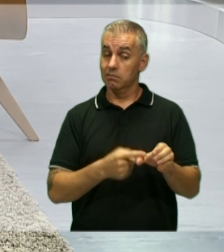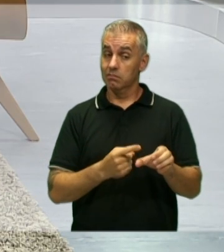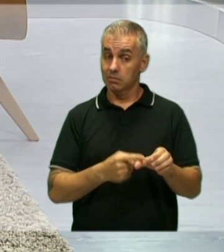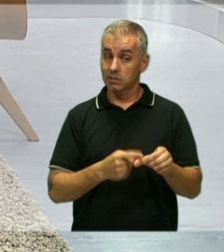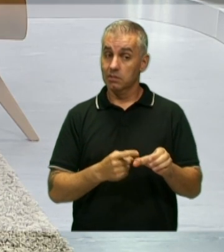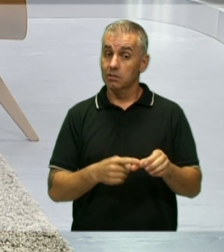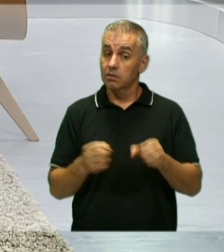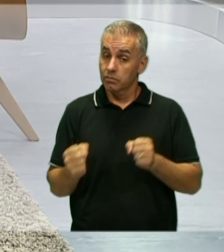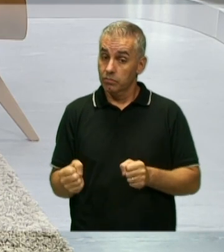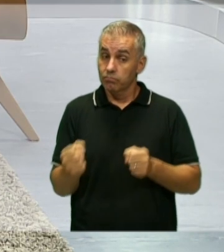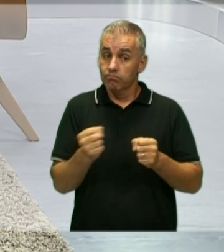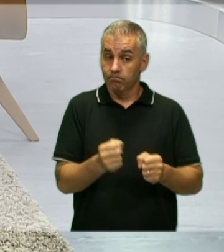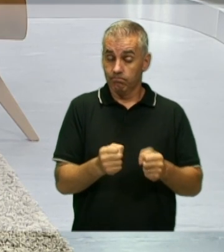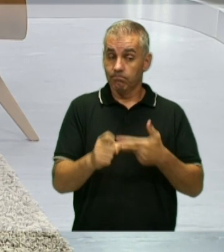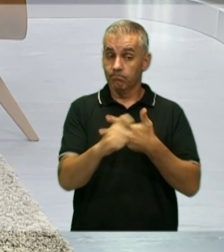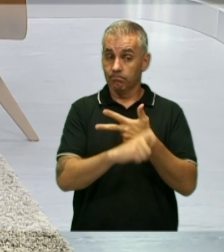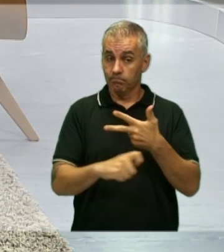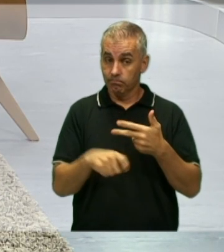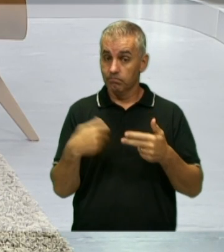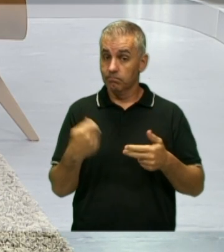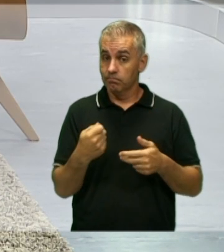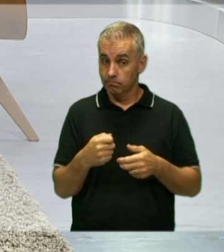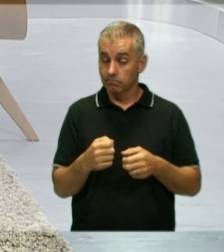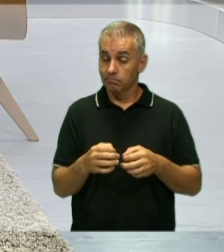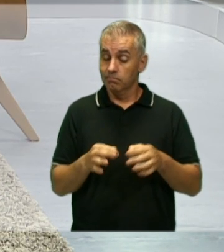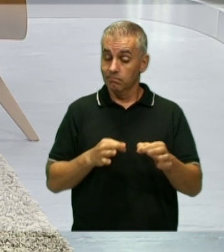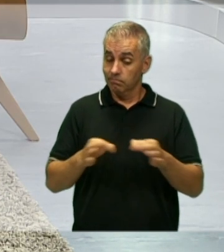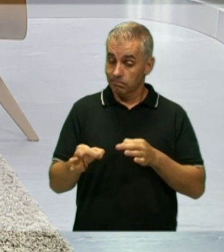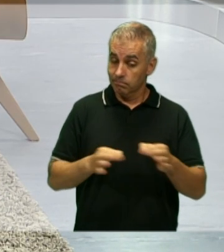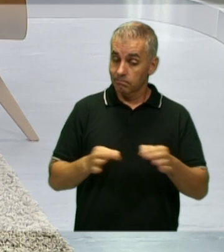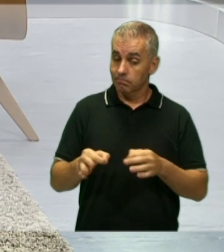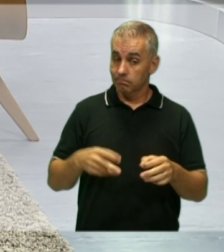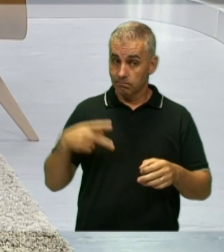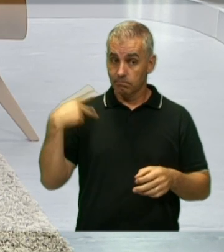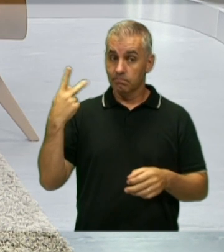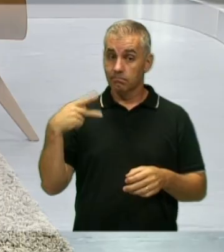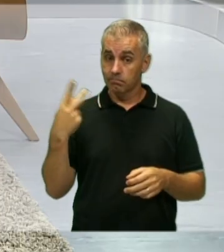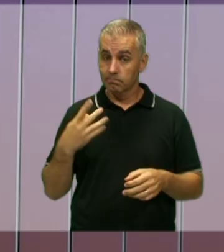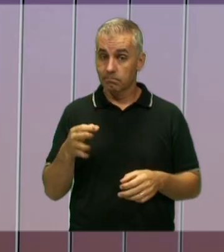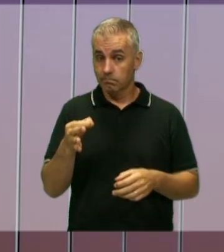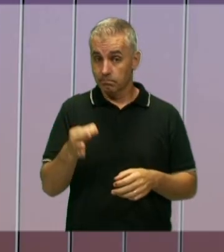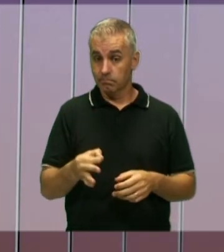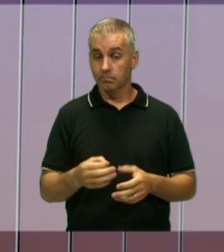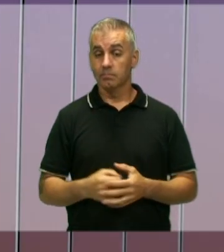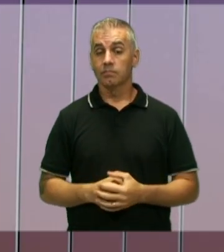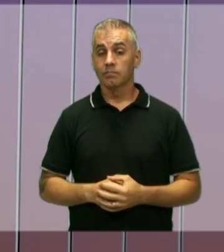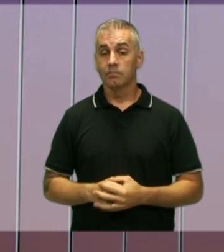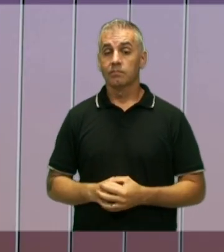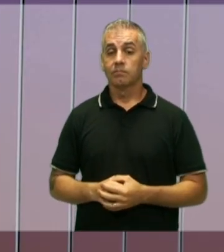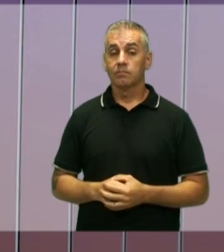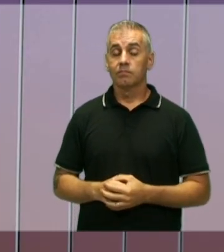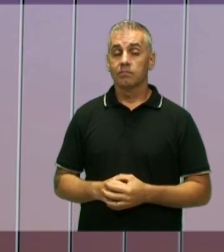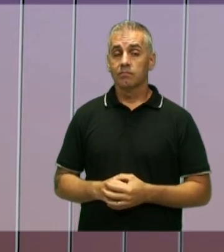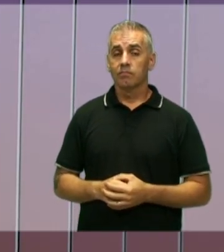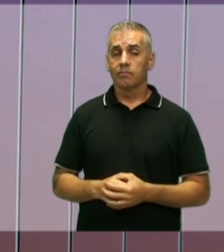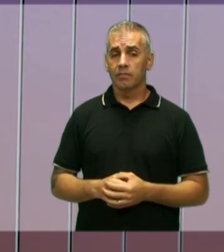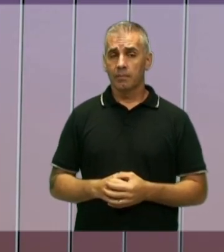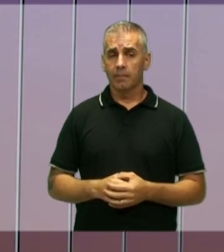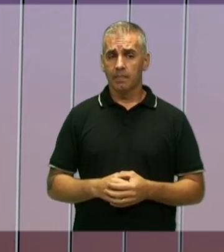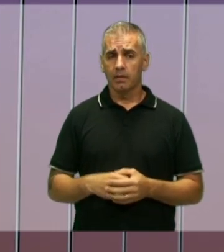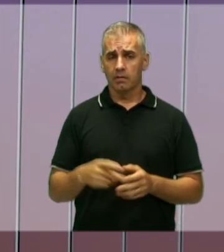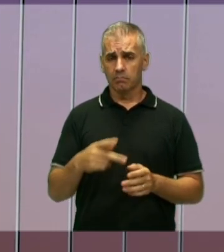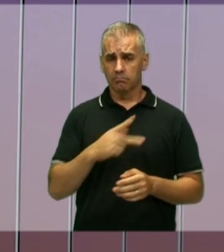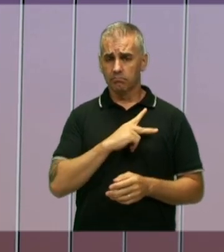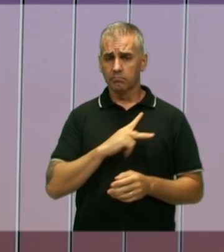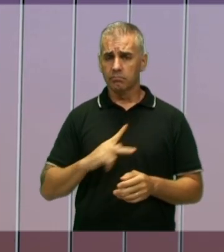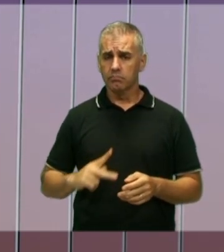Poder Executivo precisa estar preparado para oferecer a política adequada. Uhum. Maurício, eu presidi